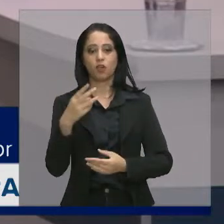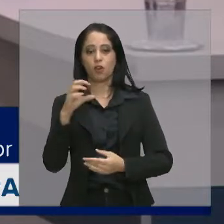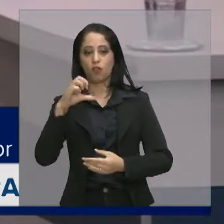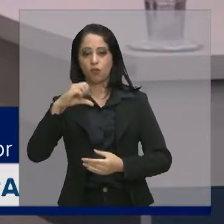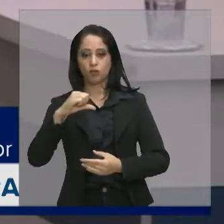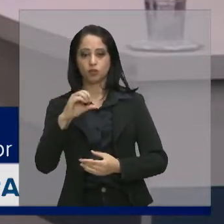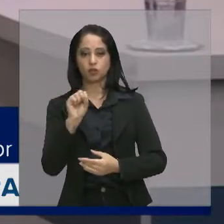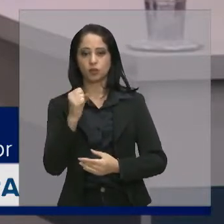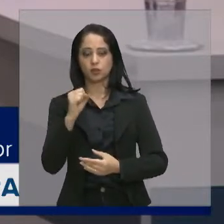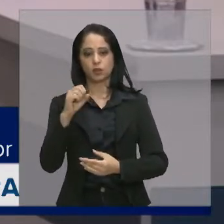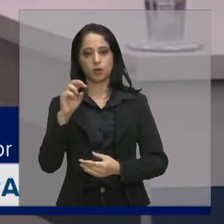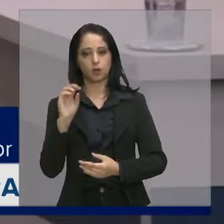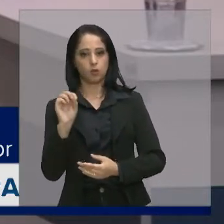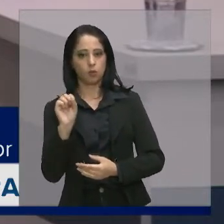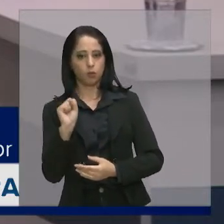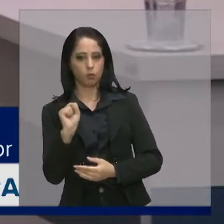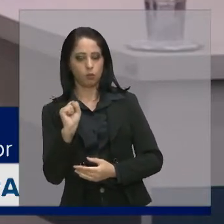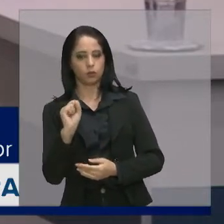2908/2021,